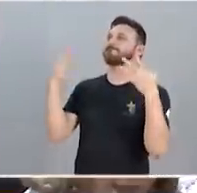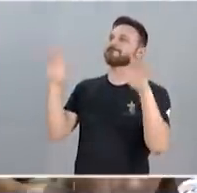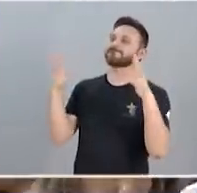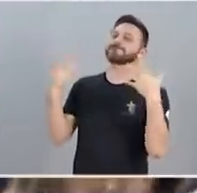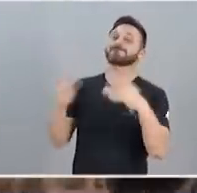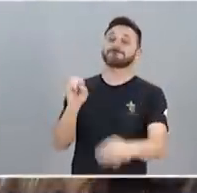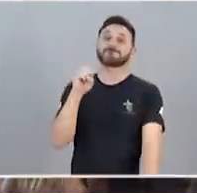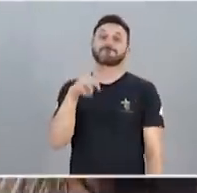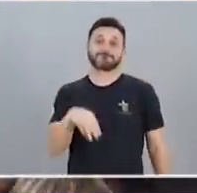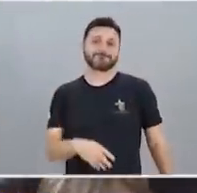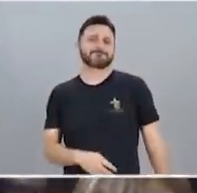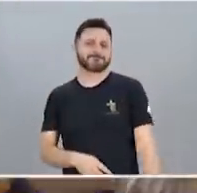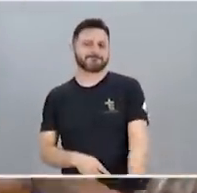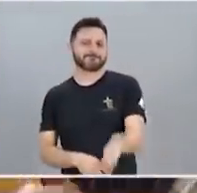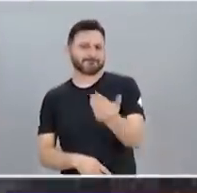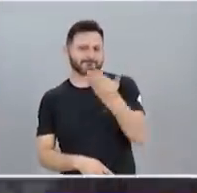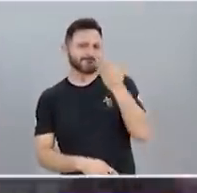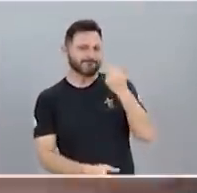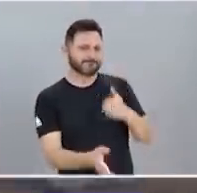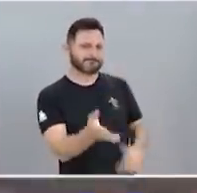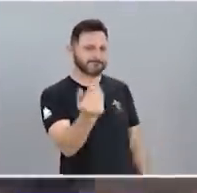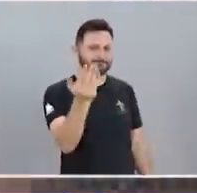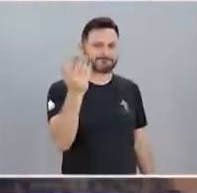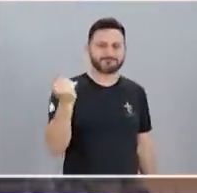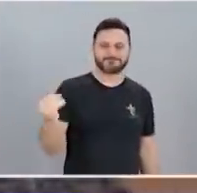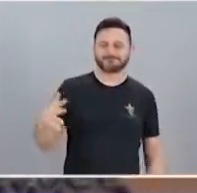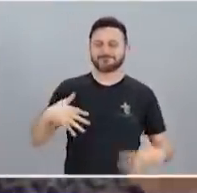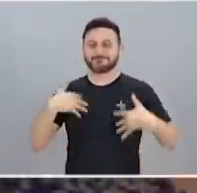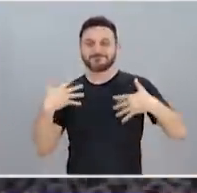celebrar, sim,